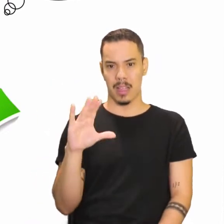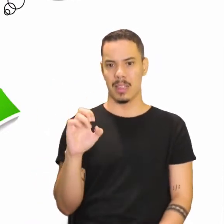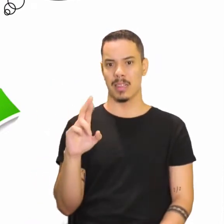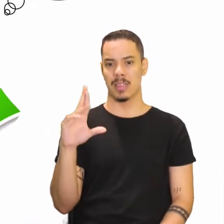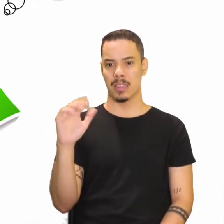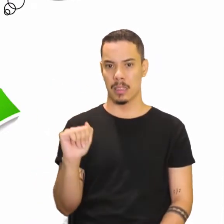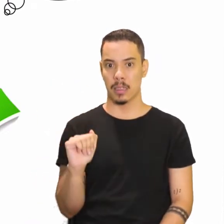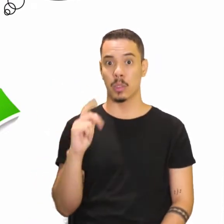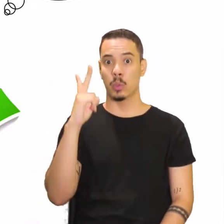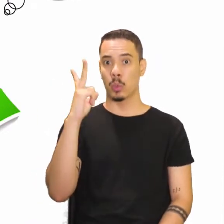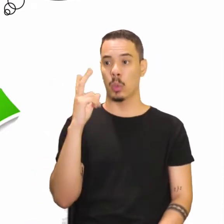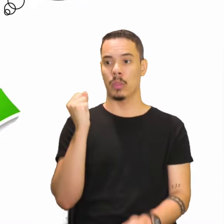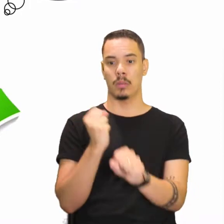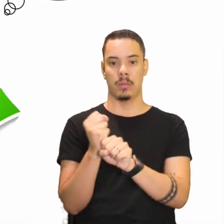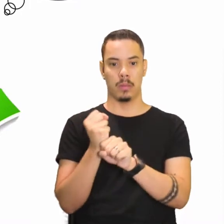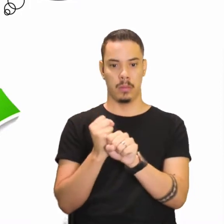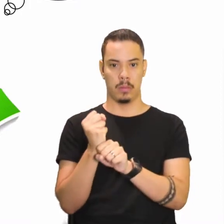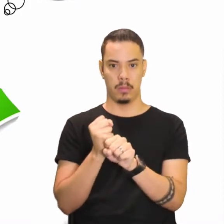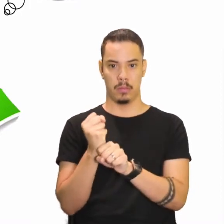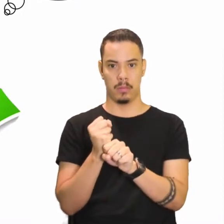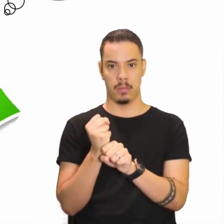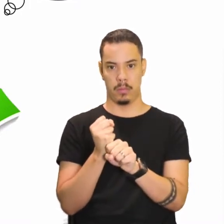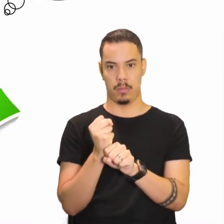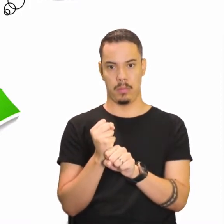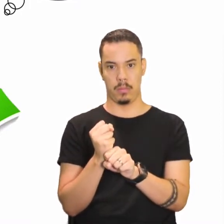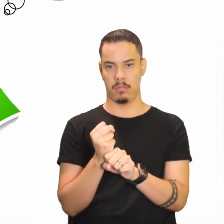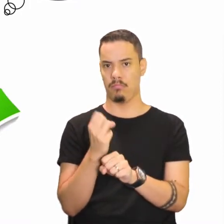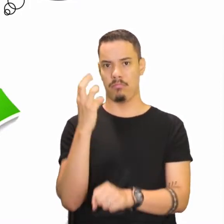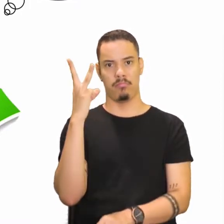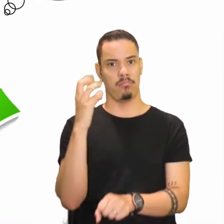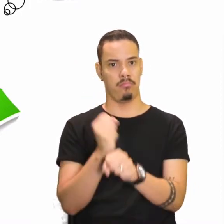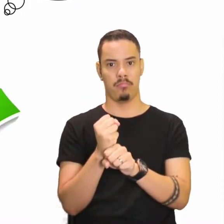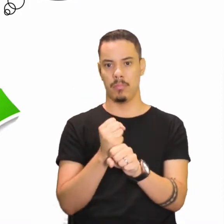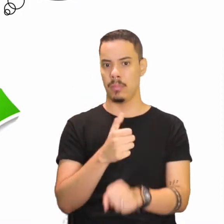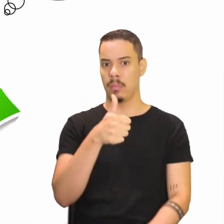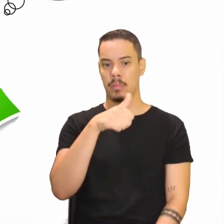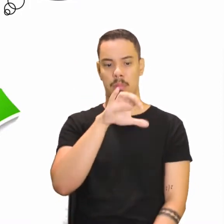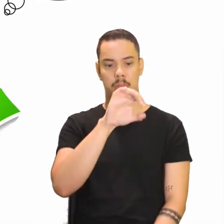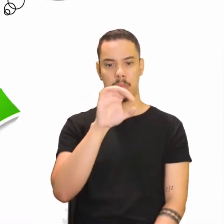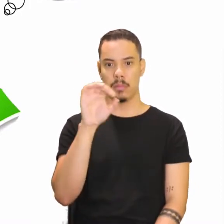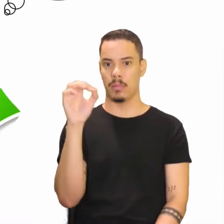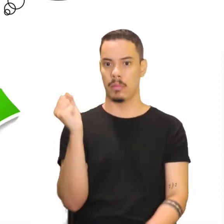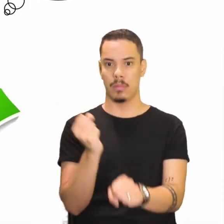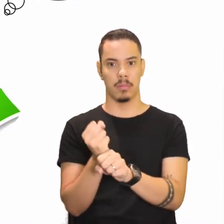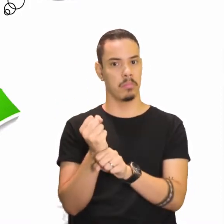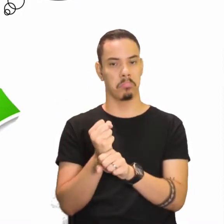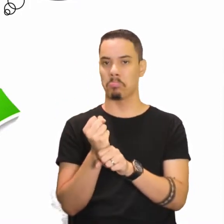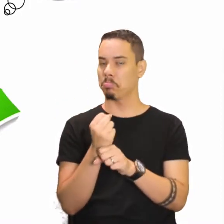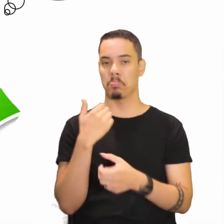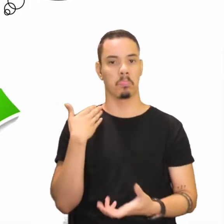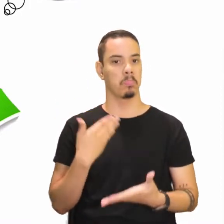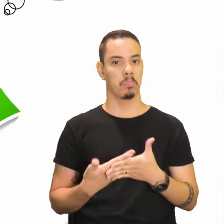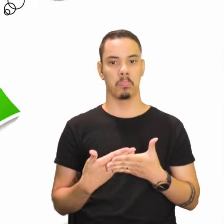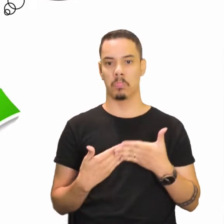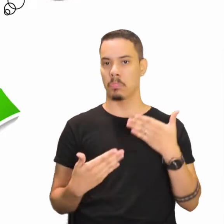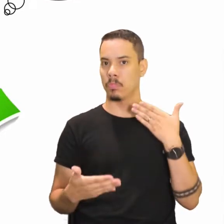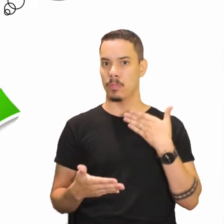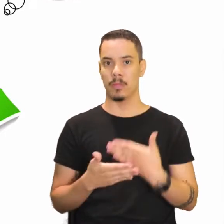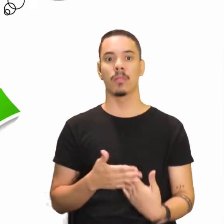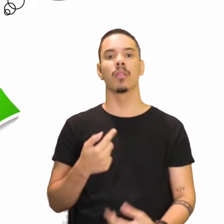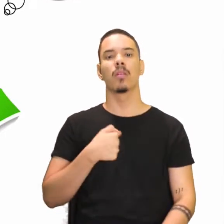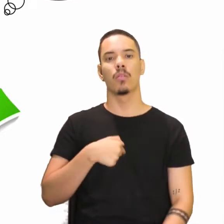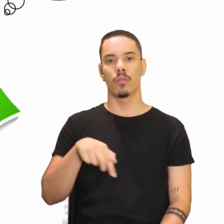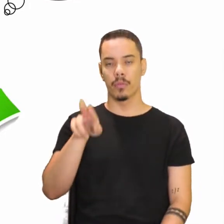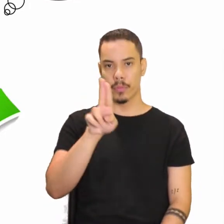2 anos, né? Eu posso colocar 2 anos, 3 anos, 100 anos. Ó, não importa. Eu vou usar